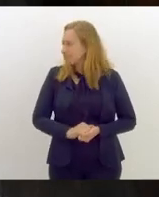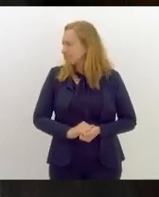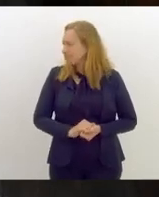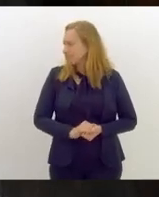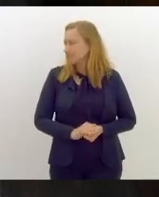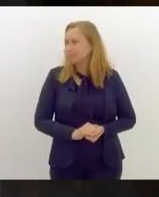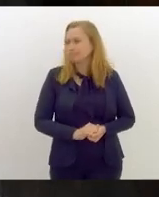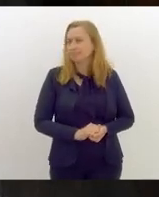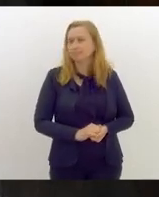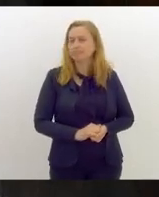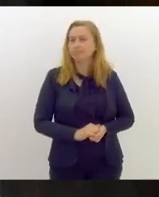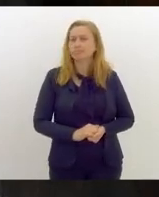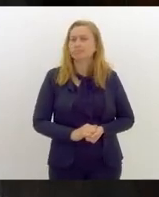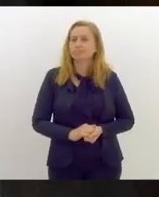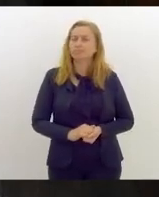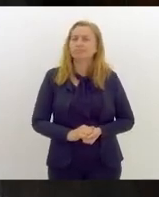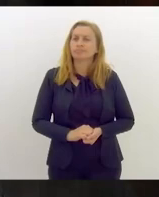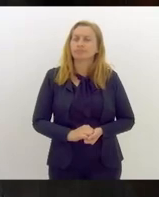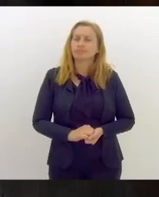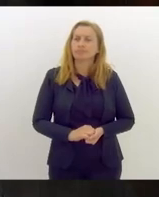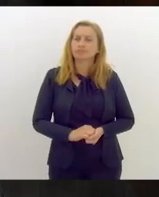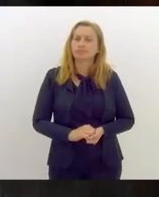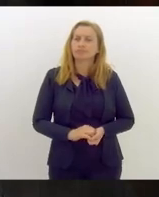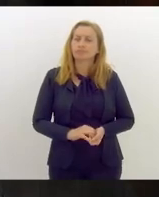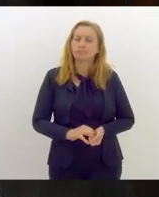e uma bolsa suplementar